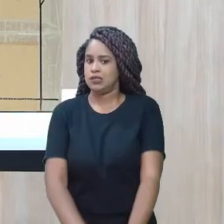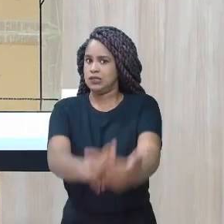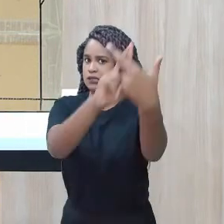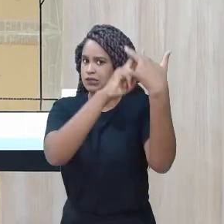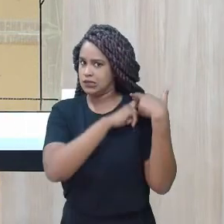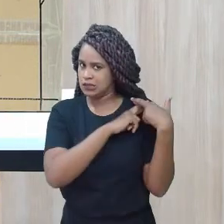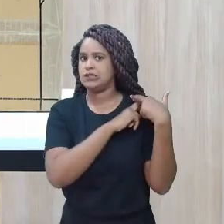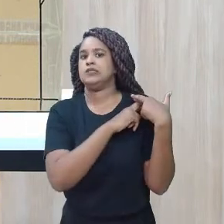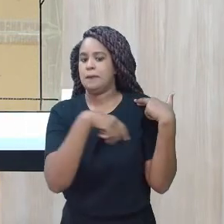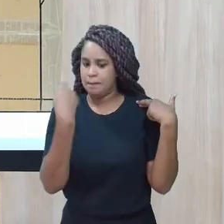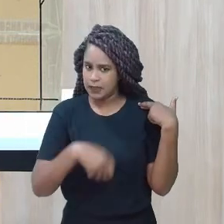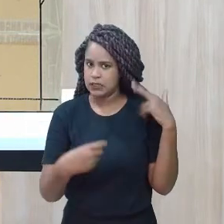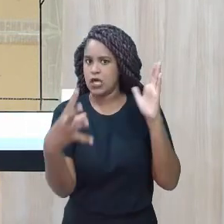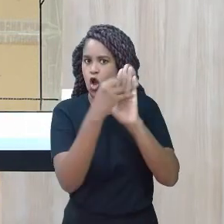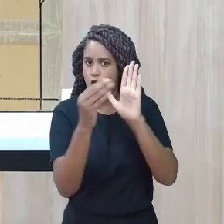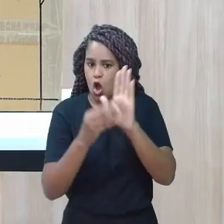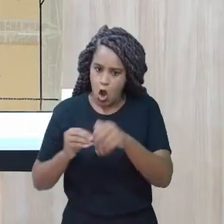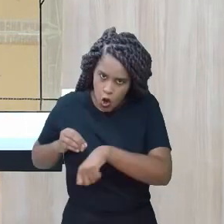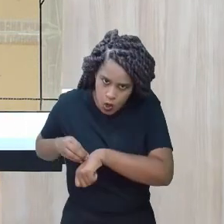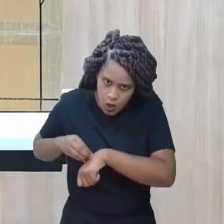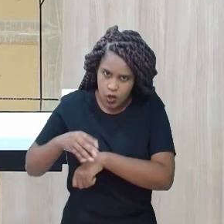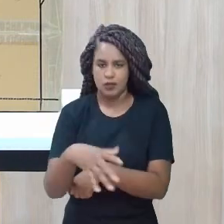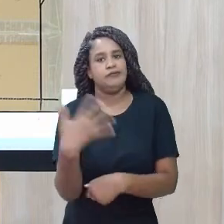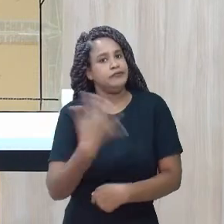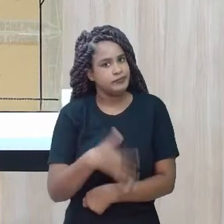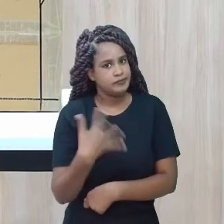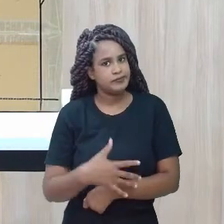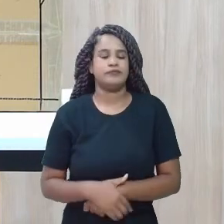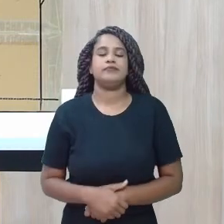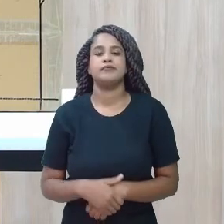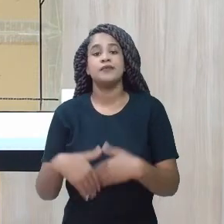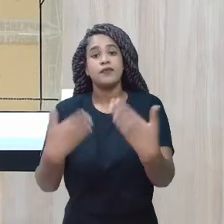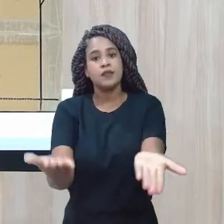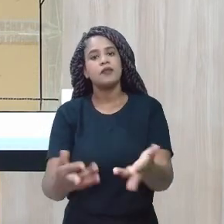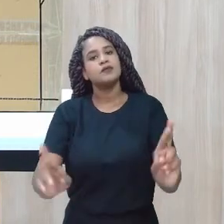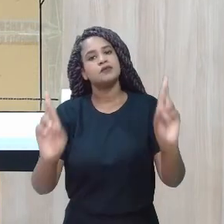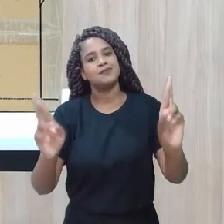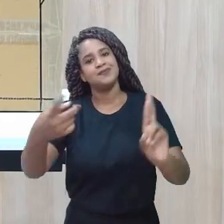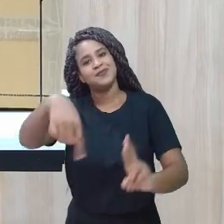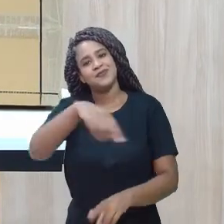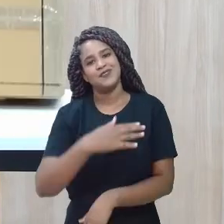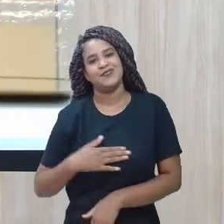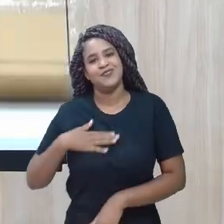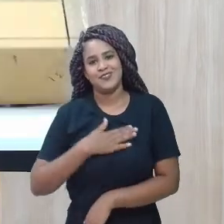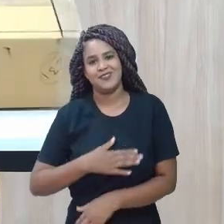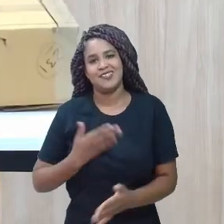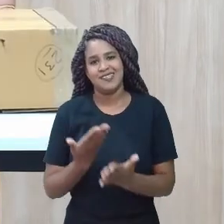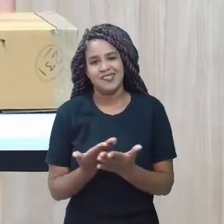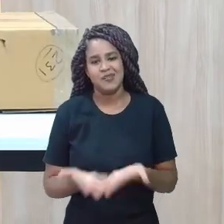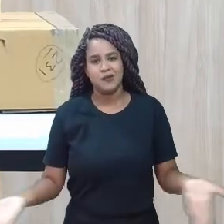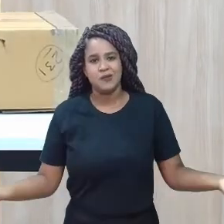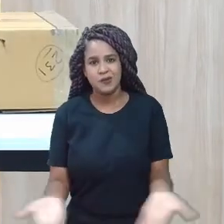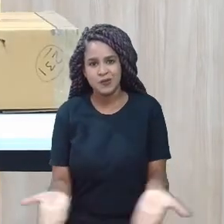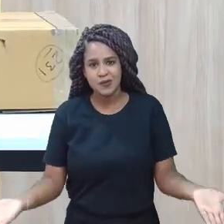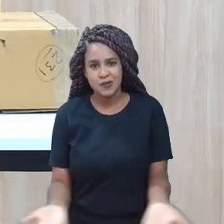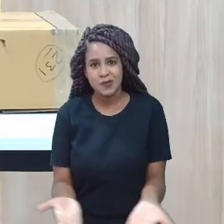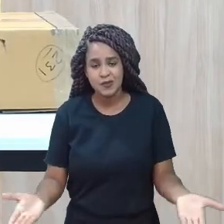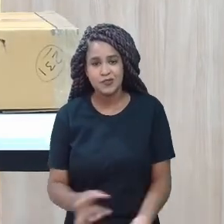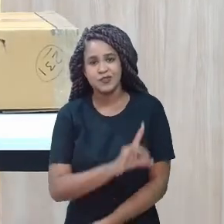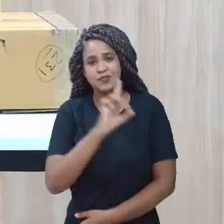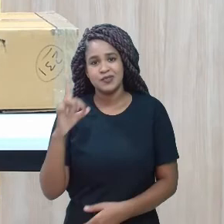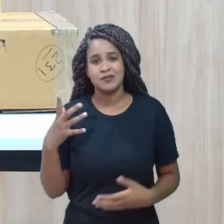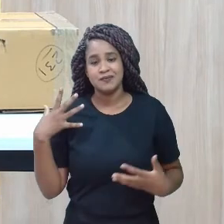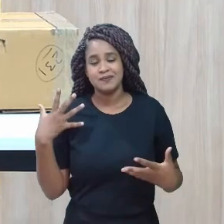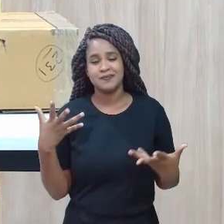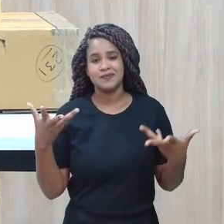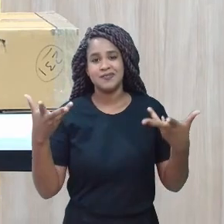porque tem que passar conteúdo, hein? Ai, ai, ai. Espero que vocês tenham gostado. Tenham uma manhã maravilhosa,